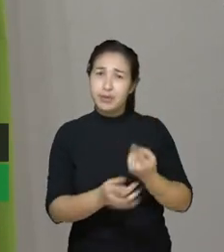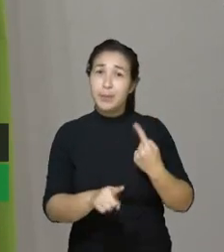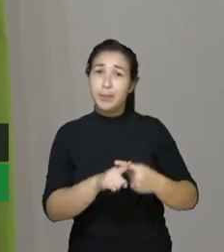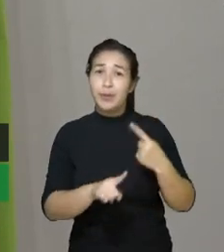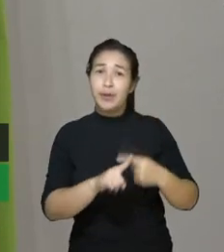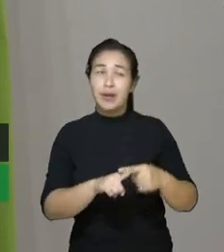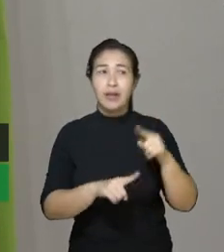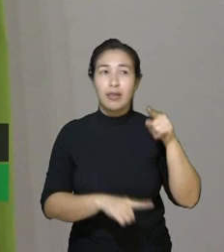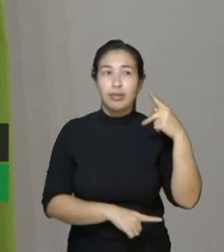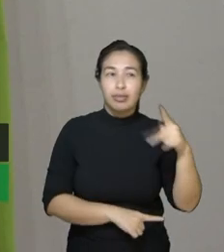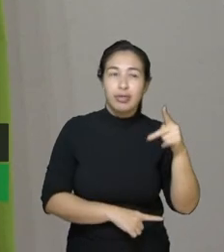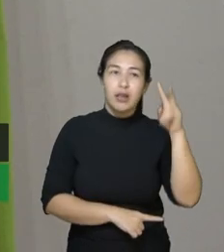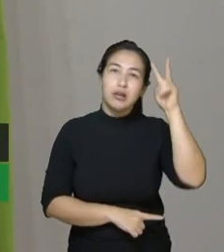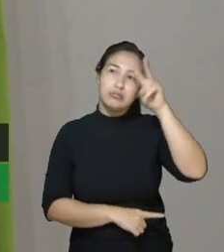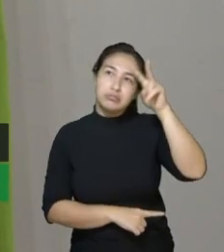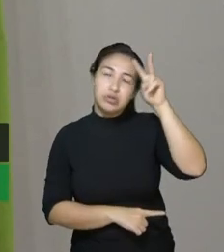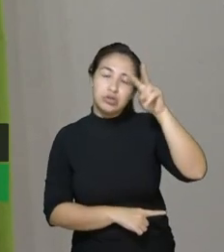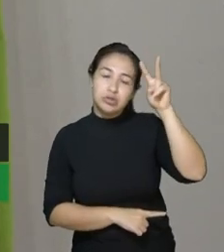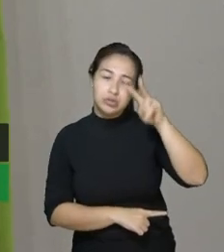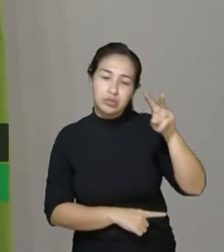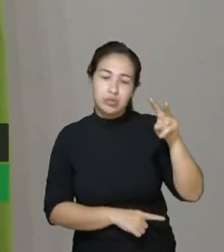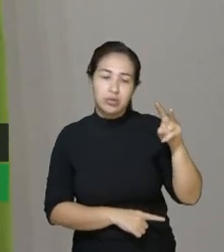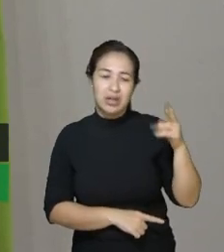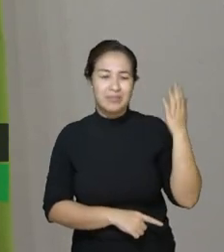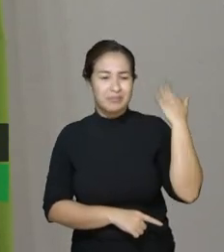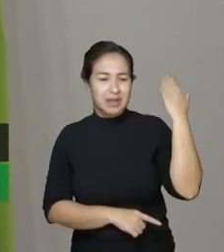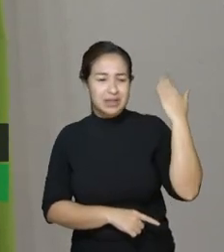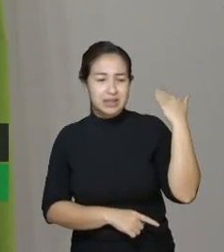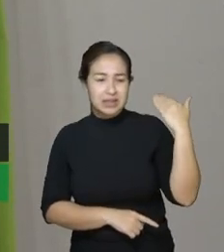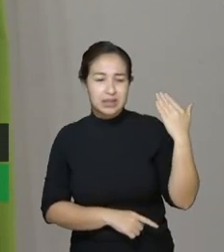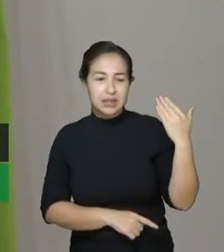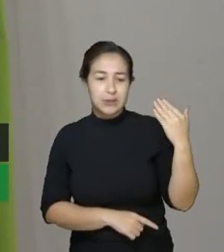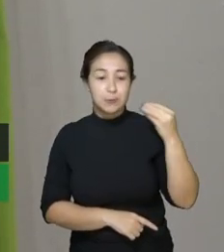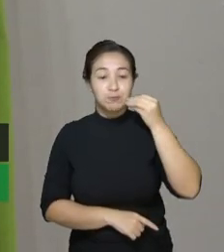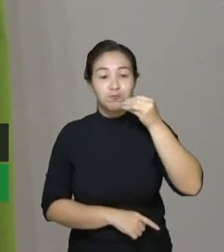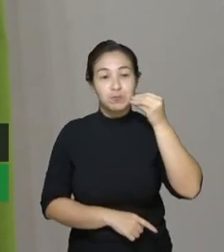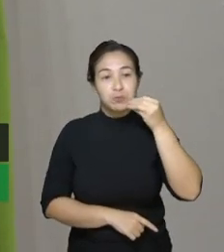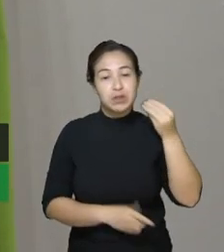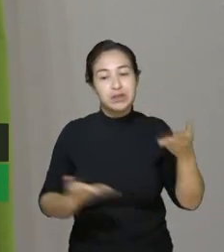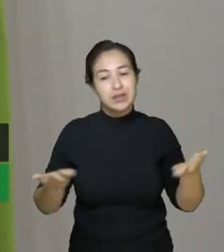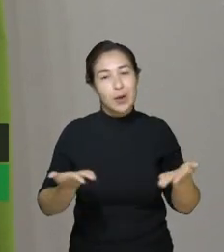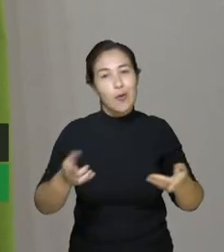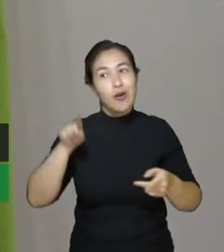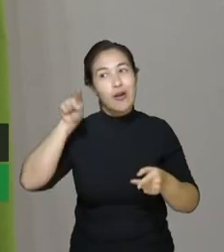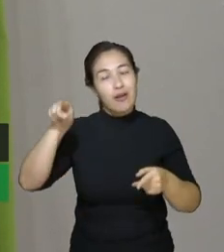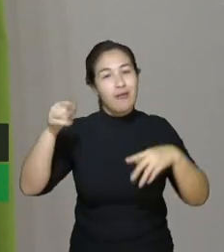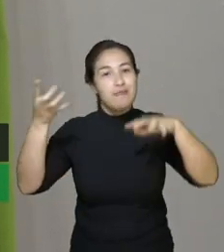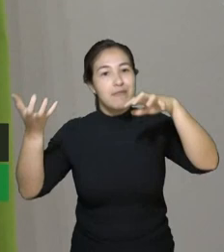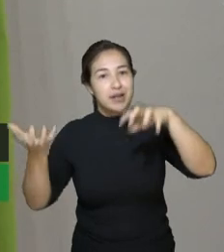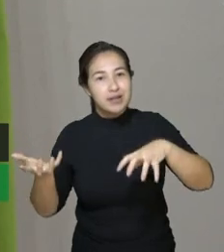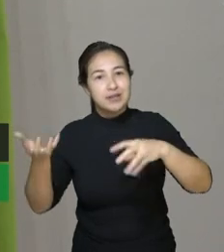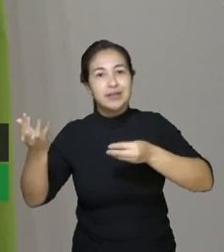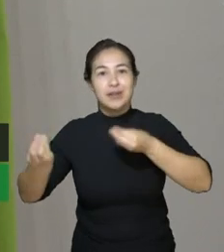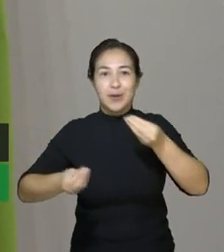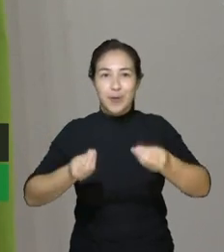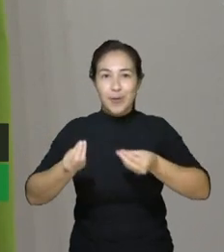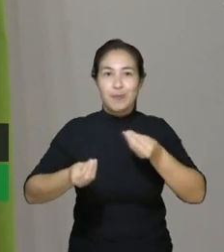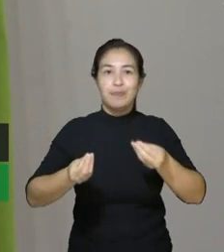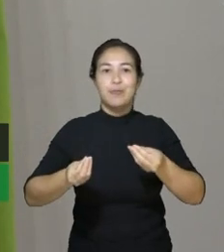que aqui acumulamos e que agora vamos levar a Brasília, como deputado Vicente já esteve